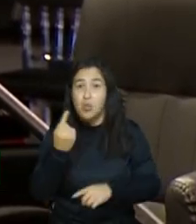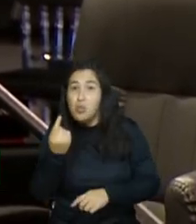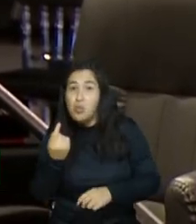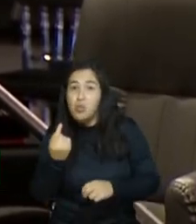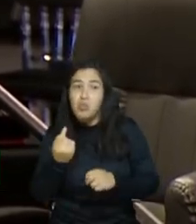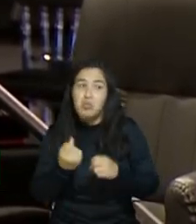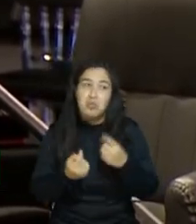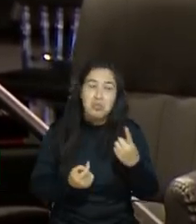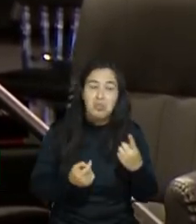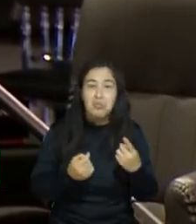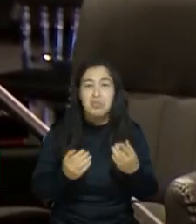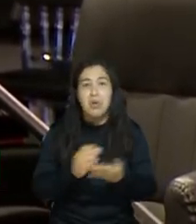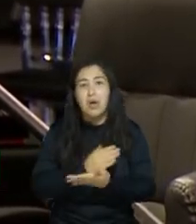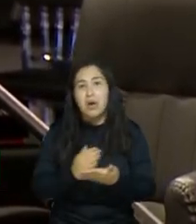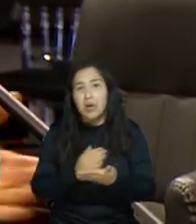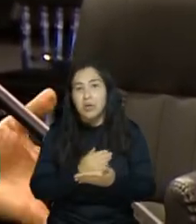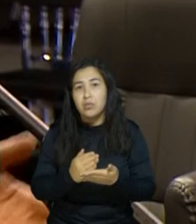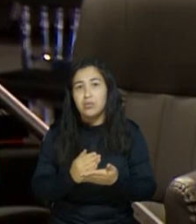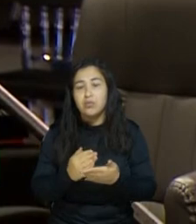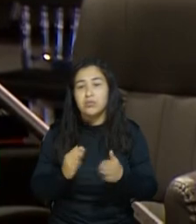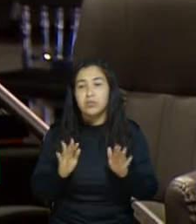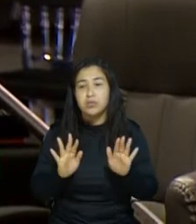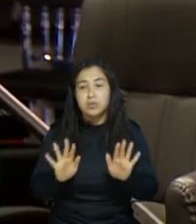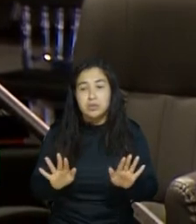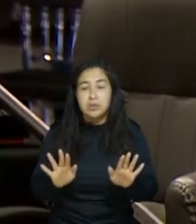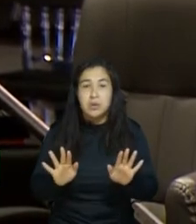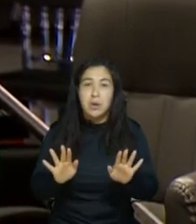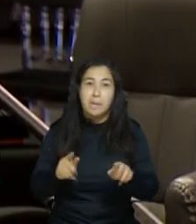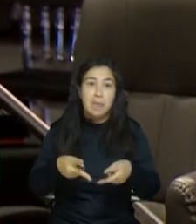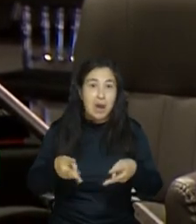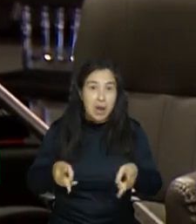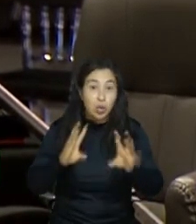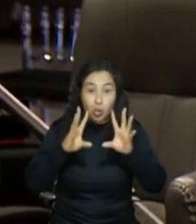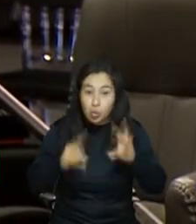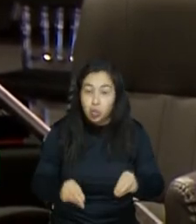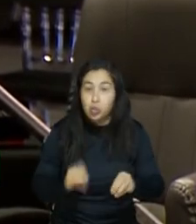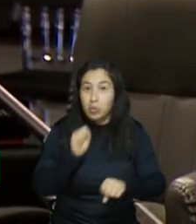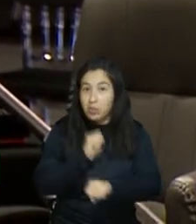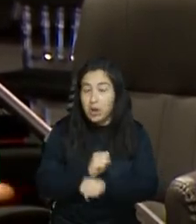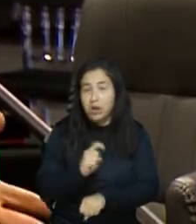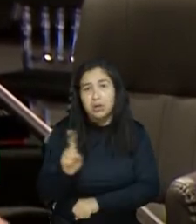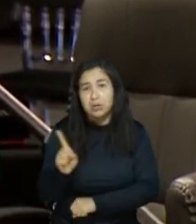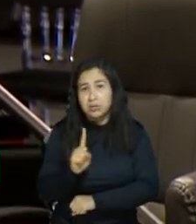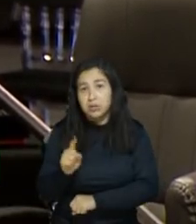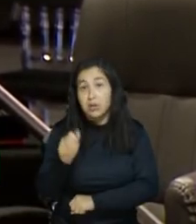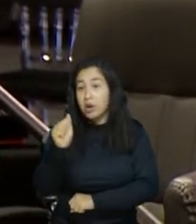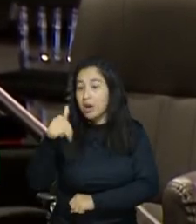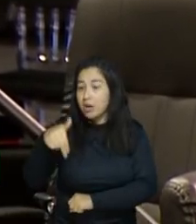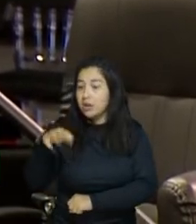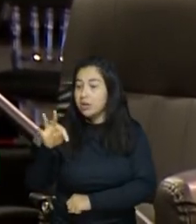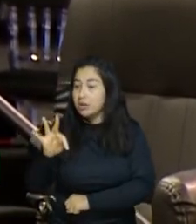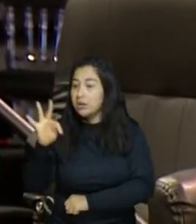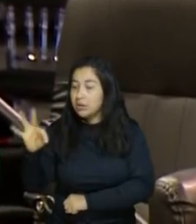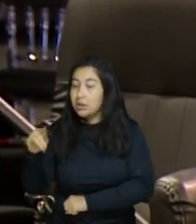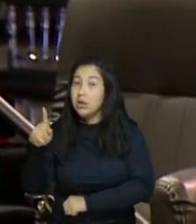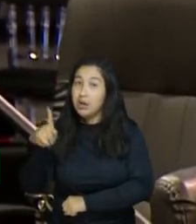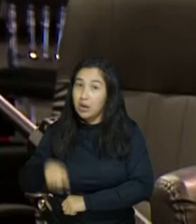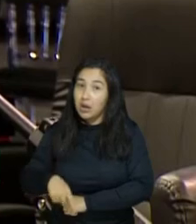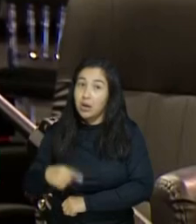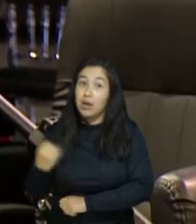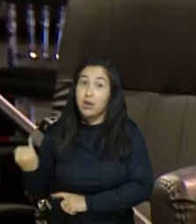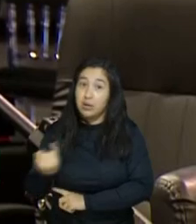caso isolado, né, e que deva ser revertido. Lembrando que a NTT é uma agência, né, inclusive